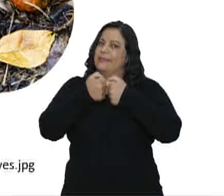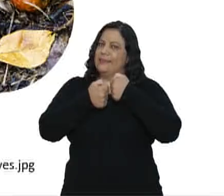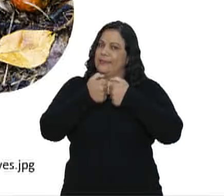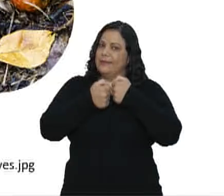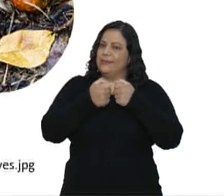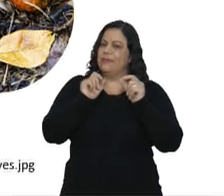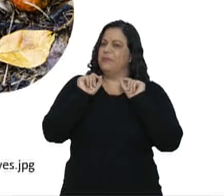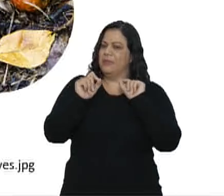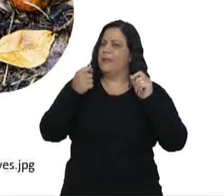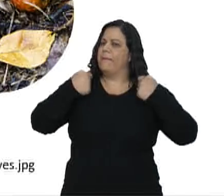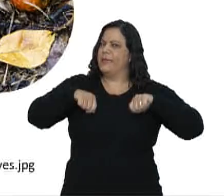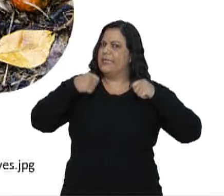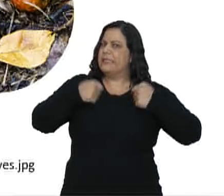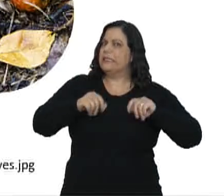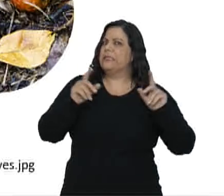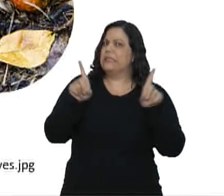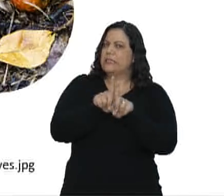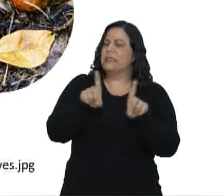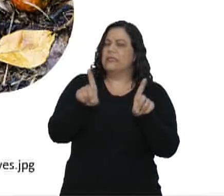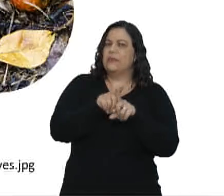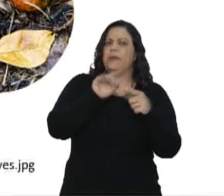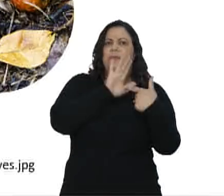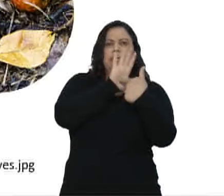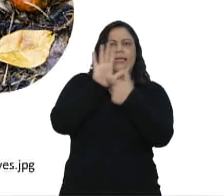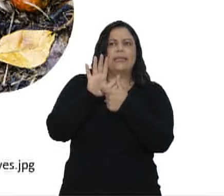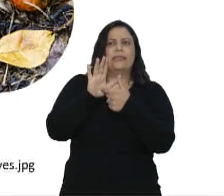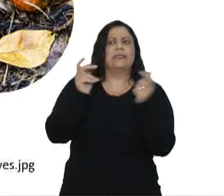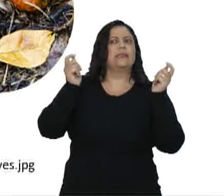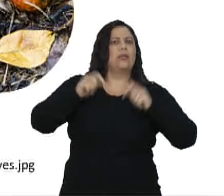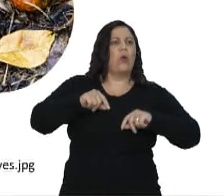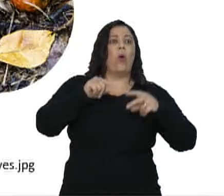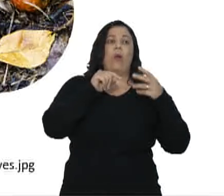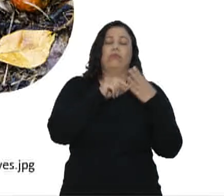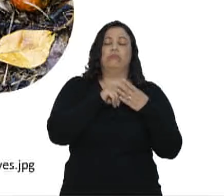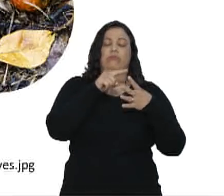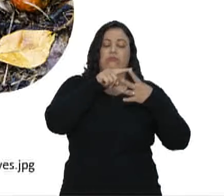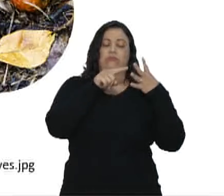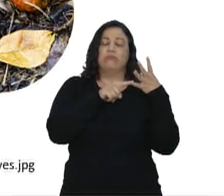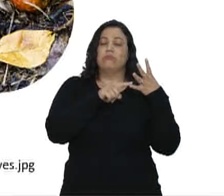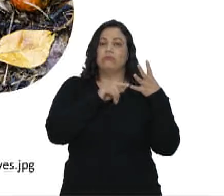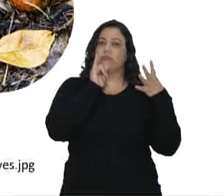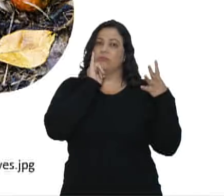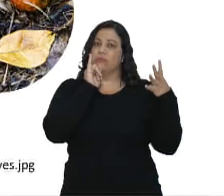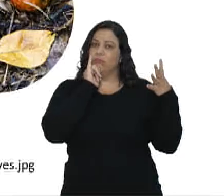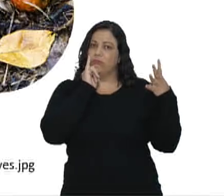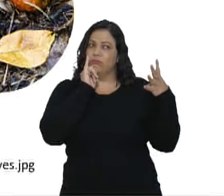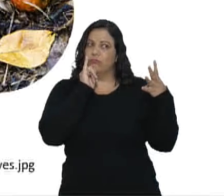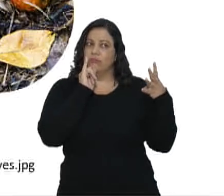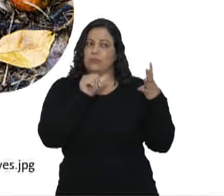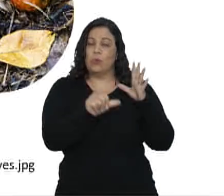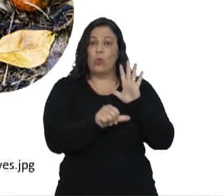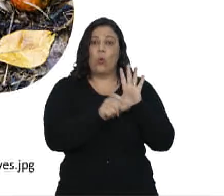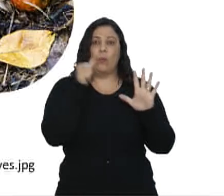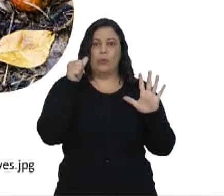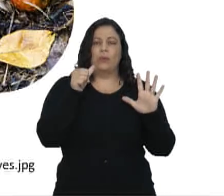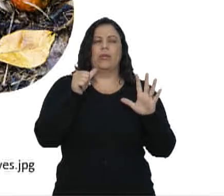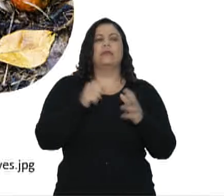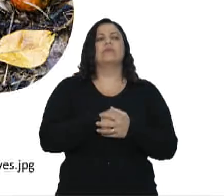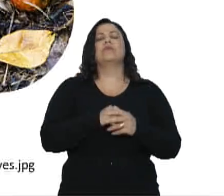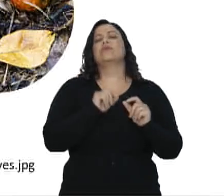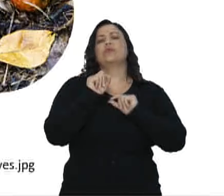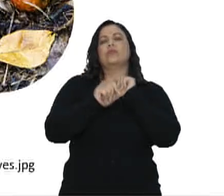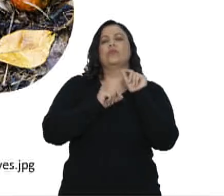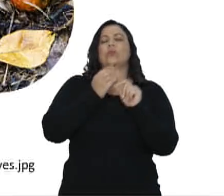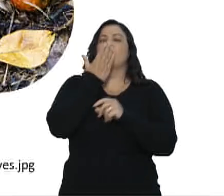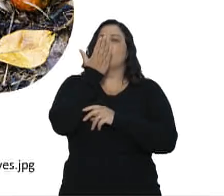diversas transformações químicas. Entre elas, eu trouxe 4 situações para vocês. O processo da digestão dos